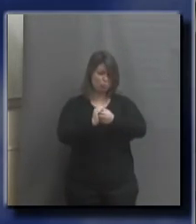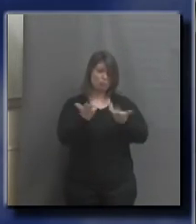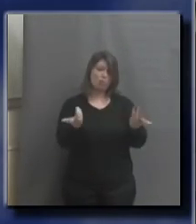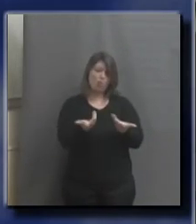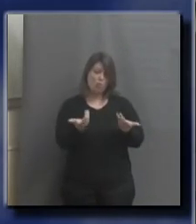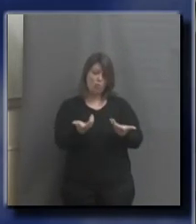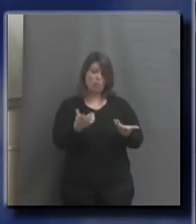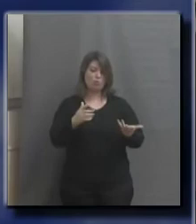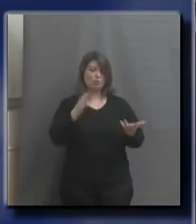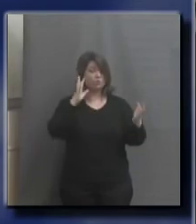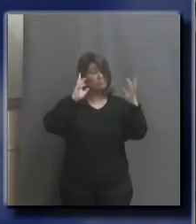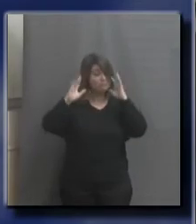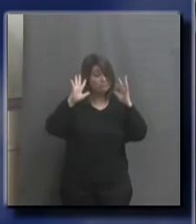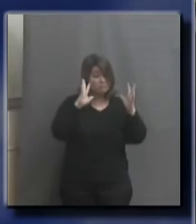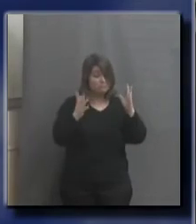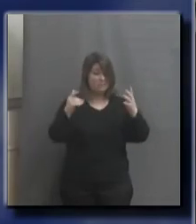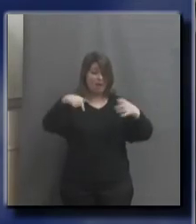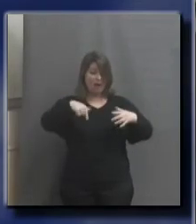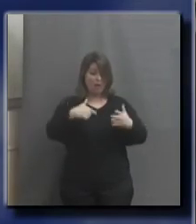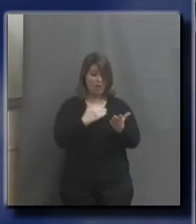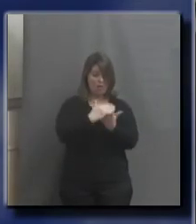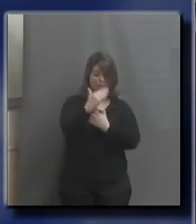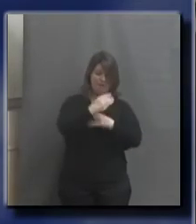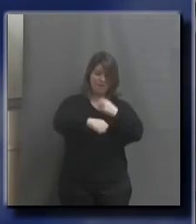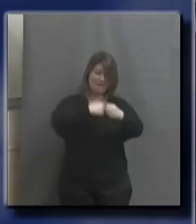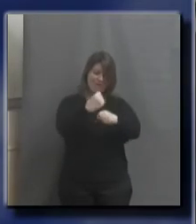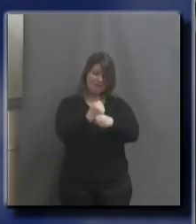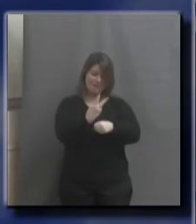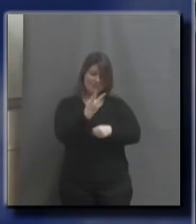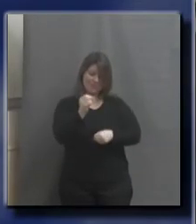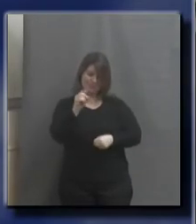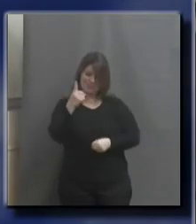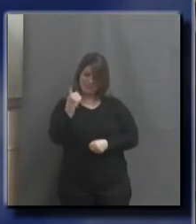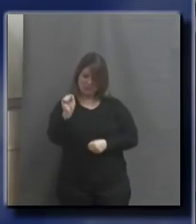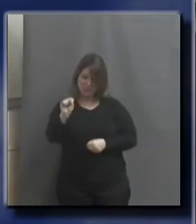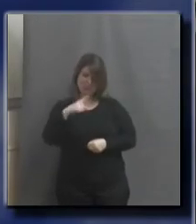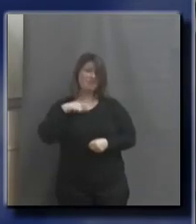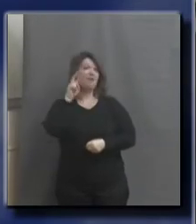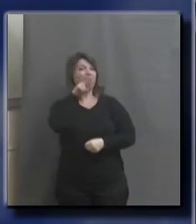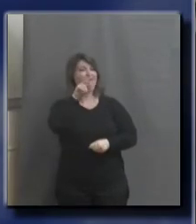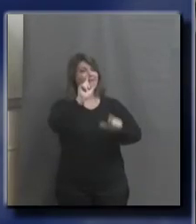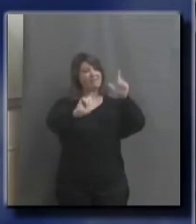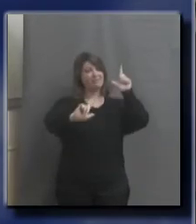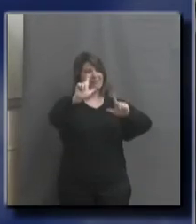hoje, nesse início de ano, e assistir 10 minutos de televisão.